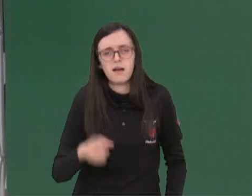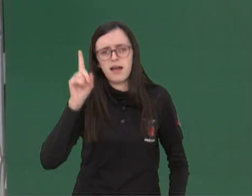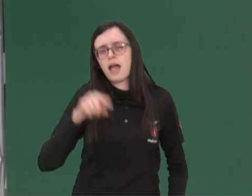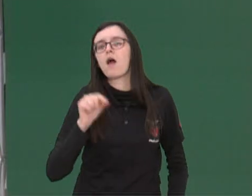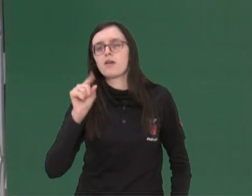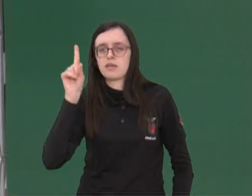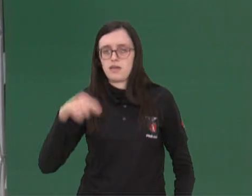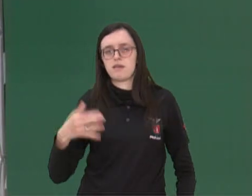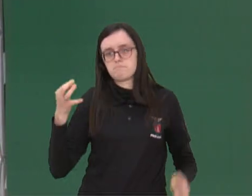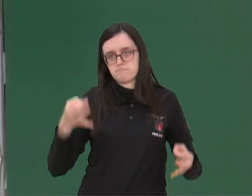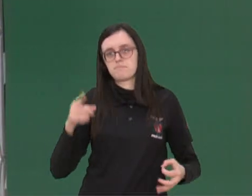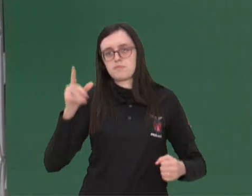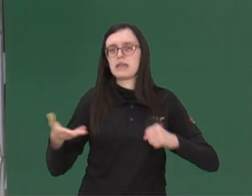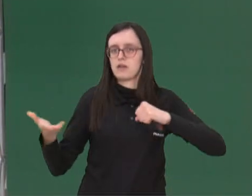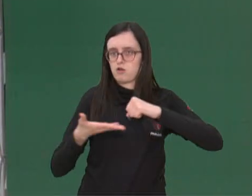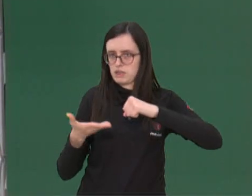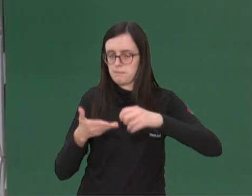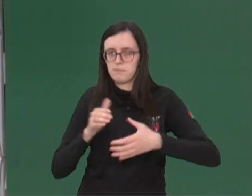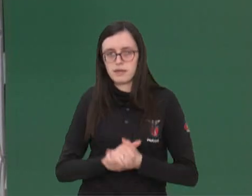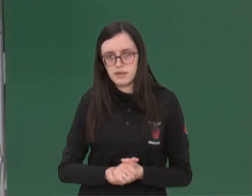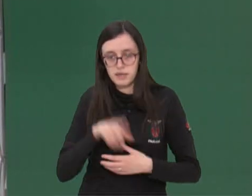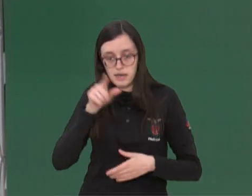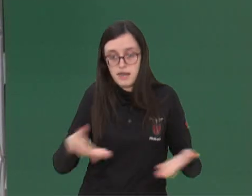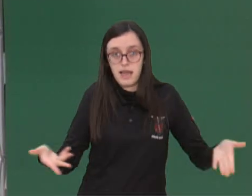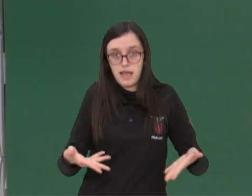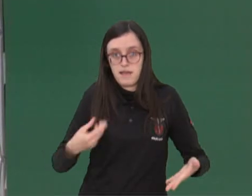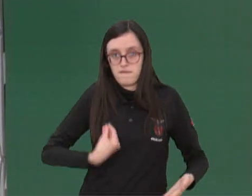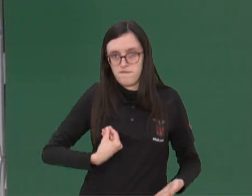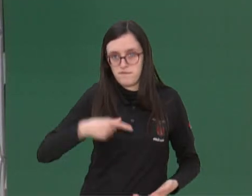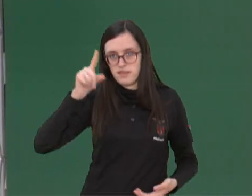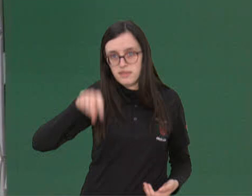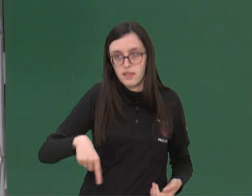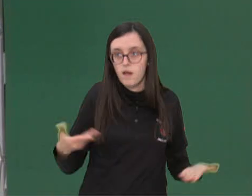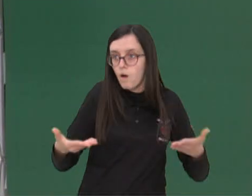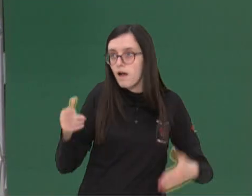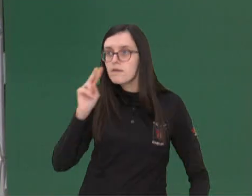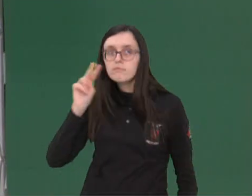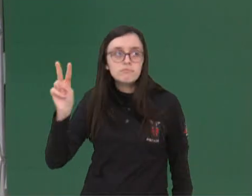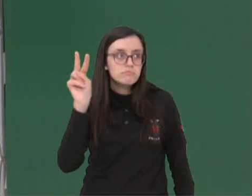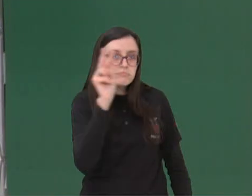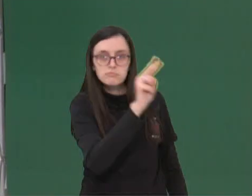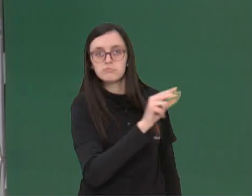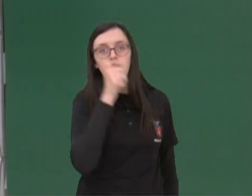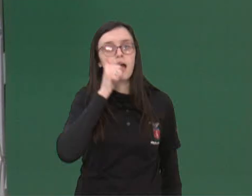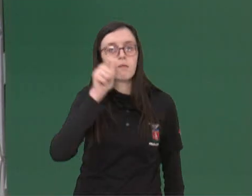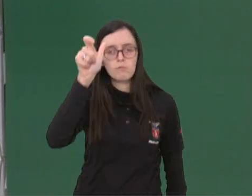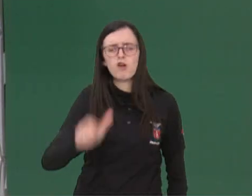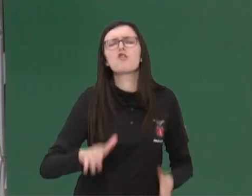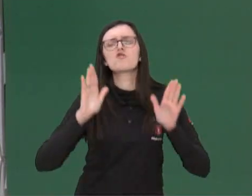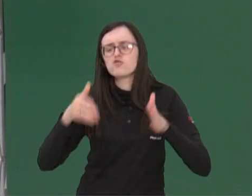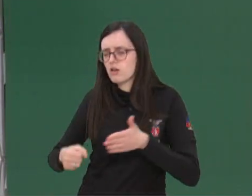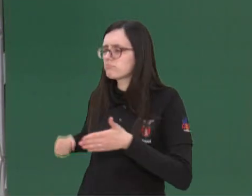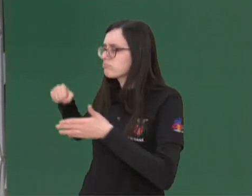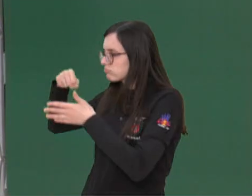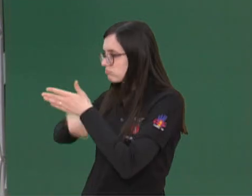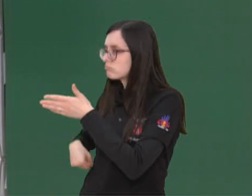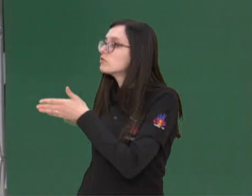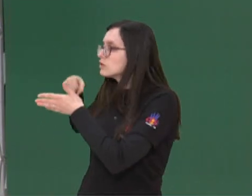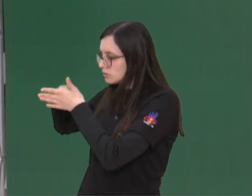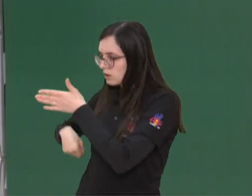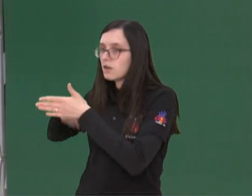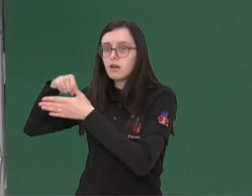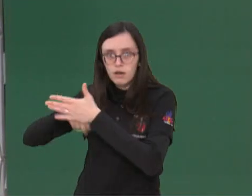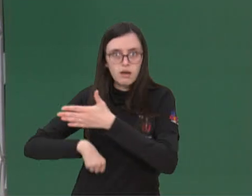contemporânea, essa mulher atual da nossa sociedade contemporânea. Ela já enfrentou e